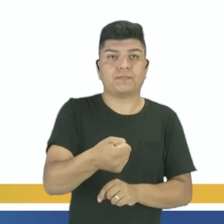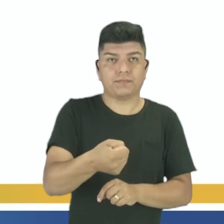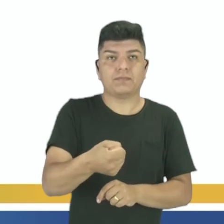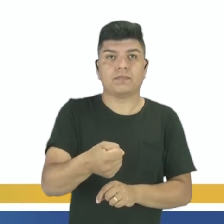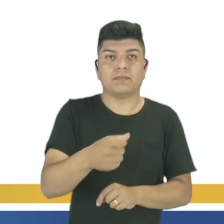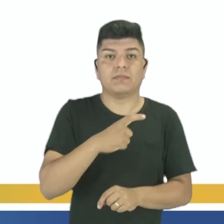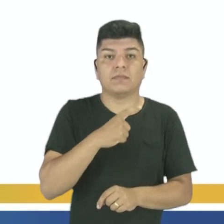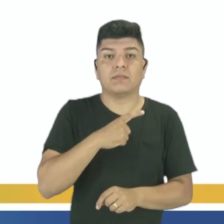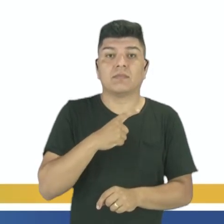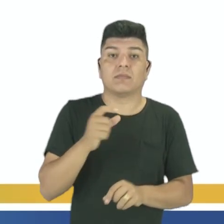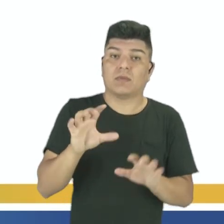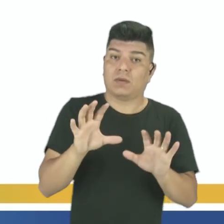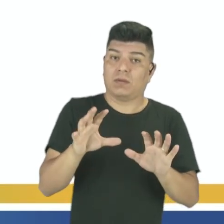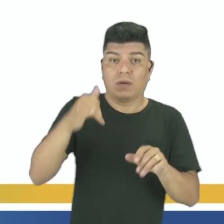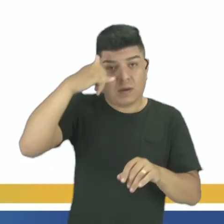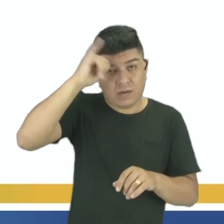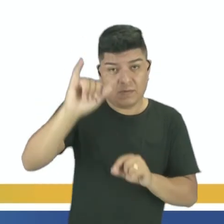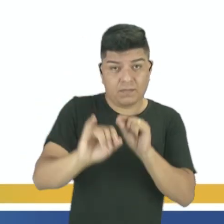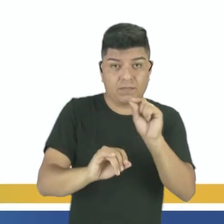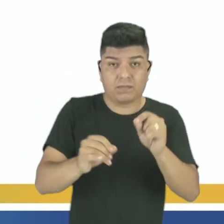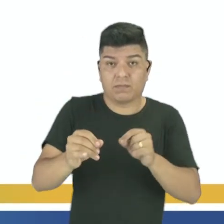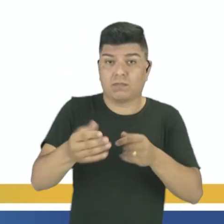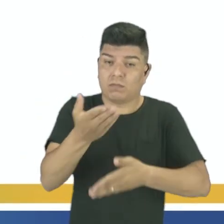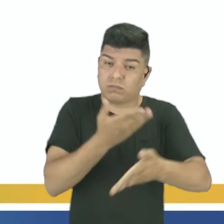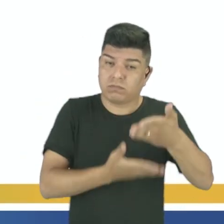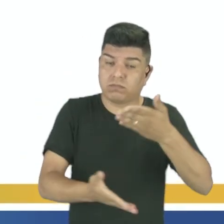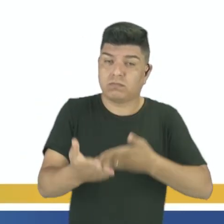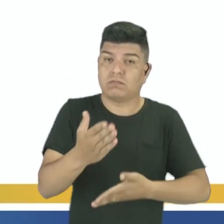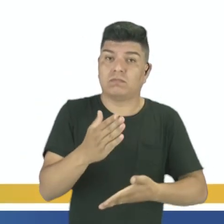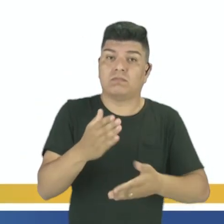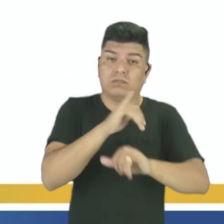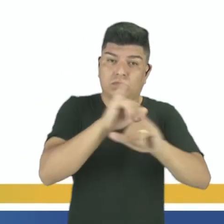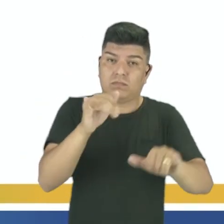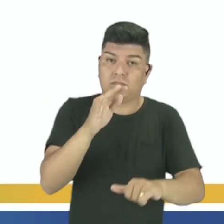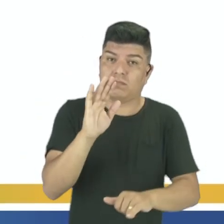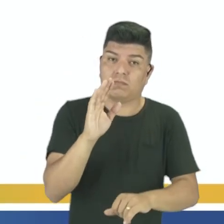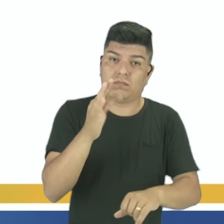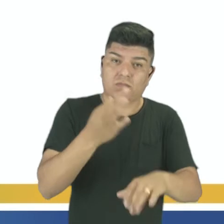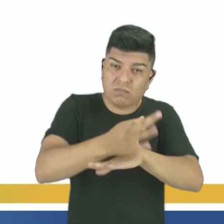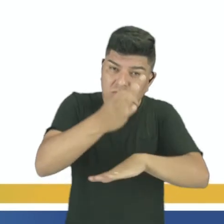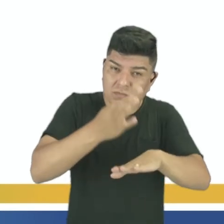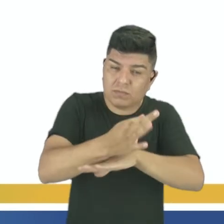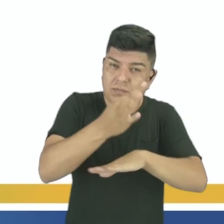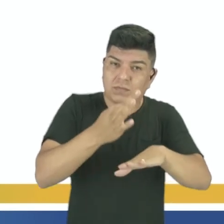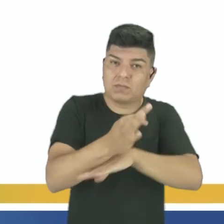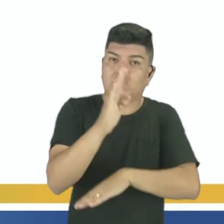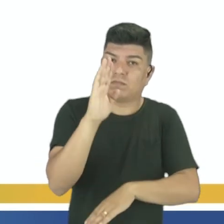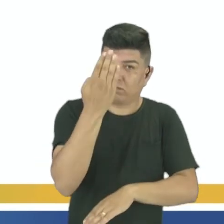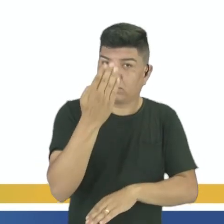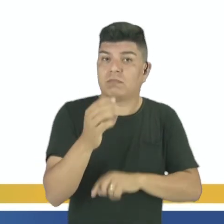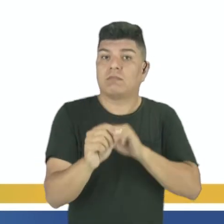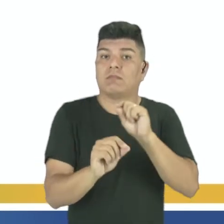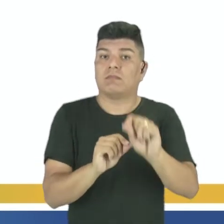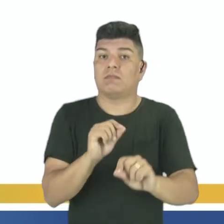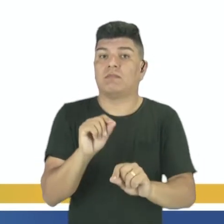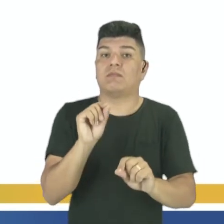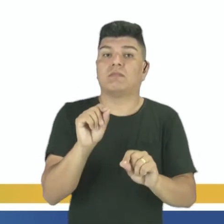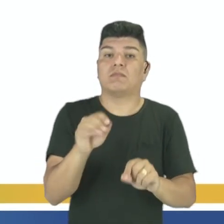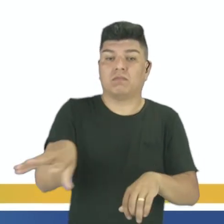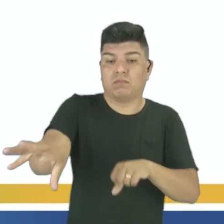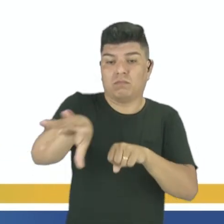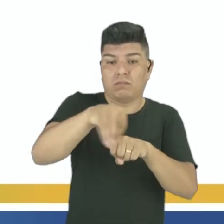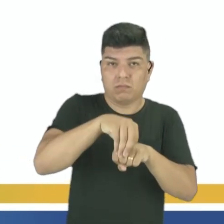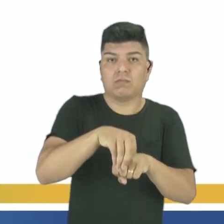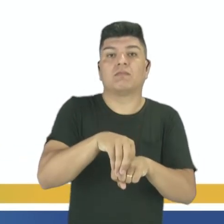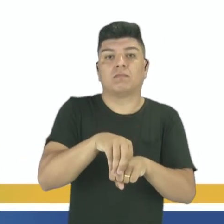que a alternativa para evitar a disseminação de informações falsas, seja em período laboral ou em qualquer momento, é o